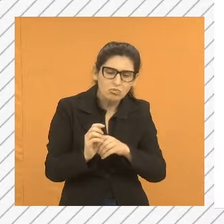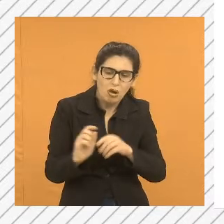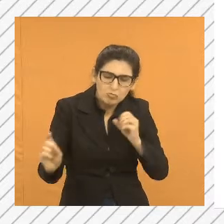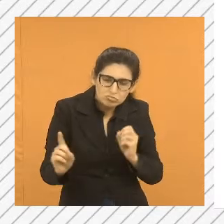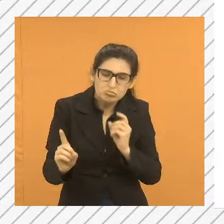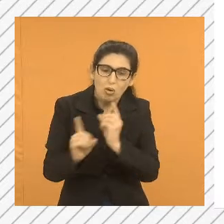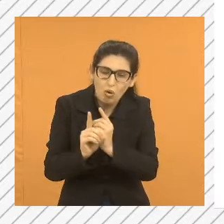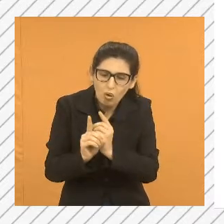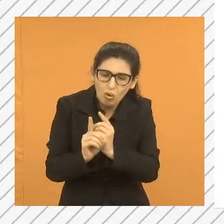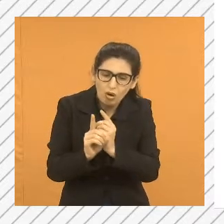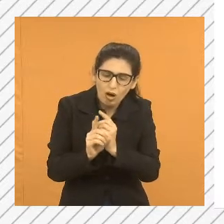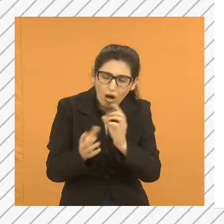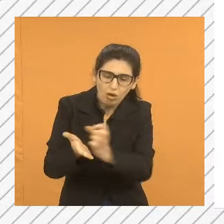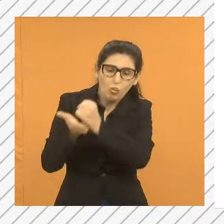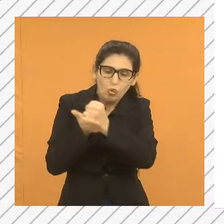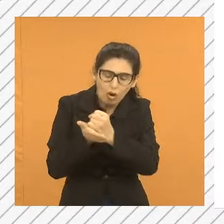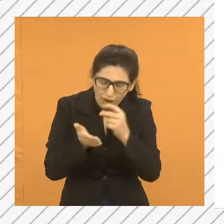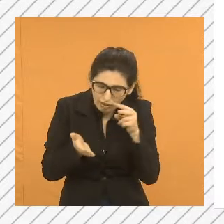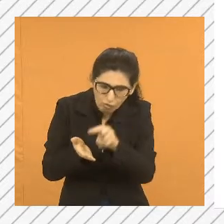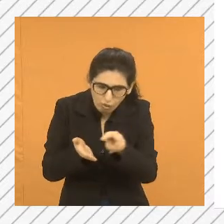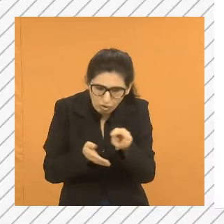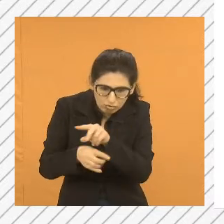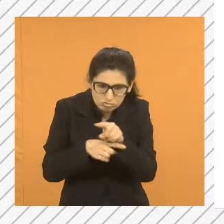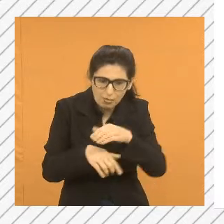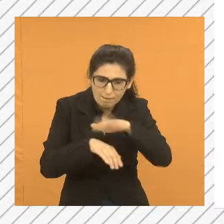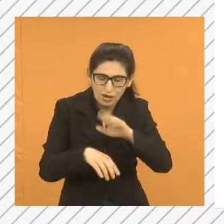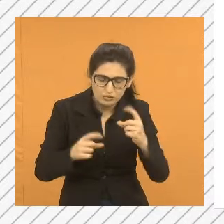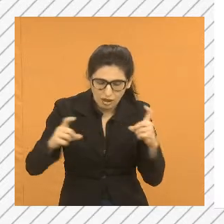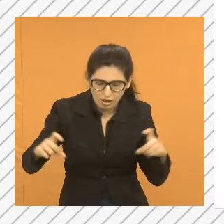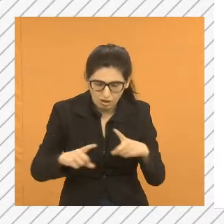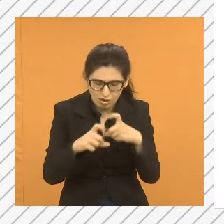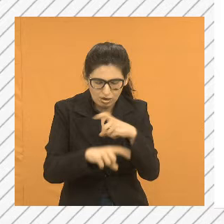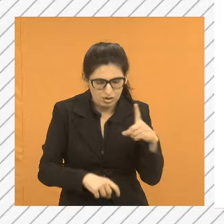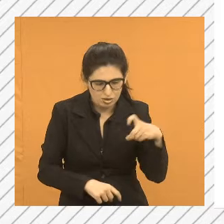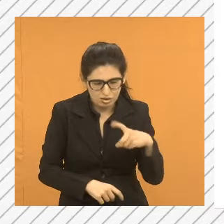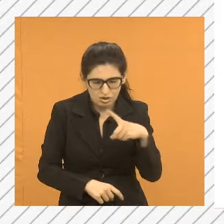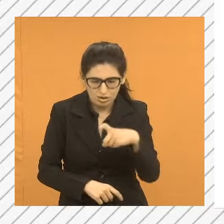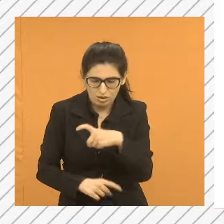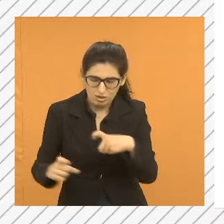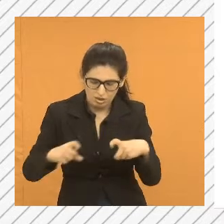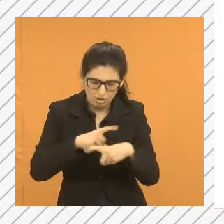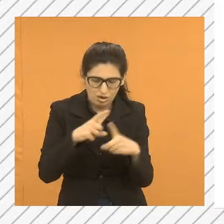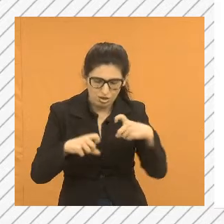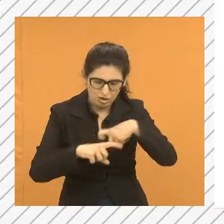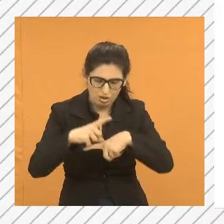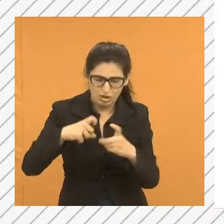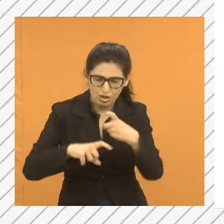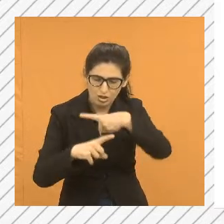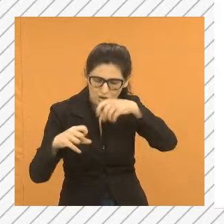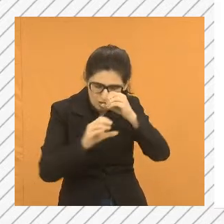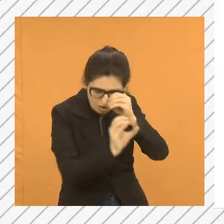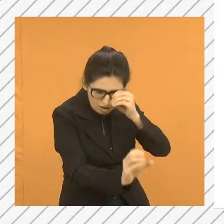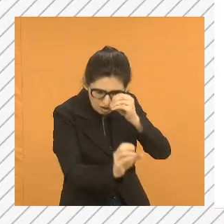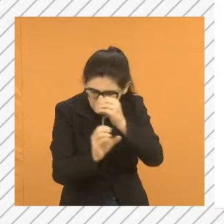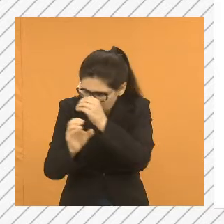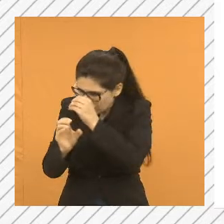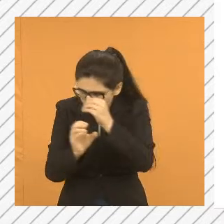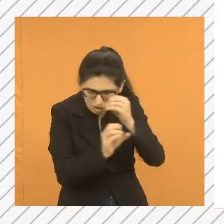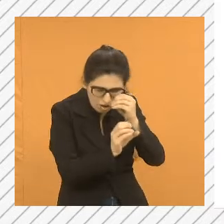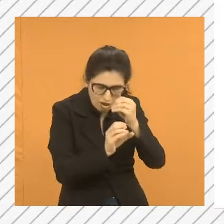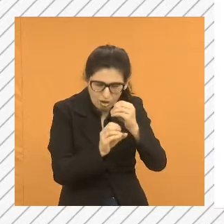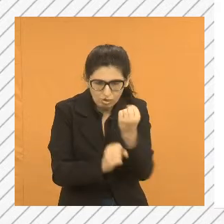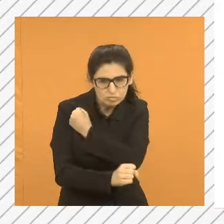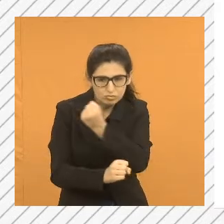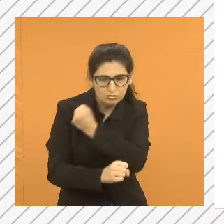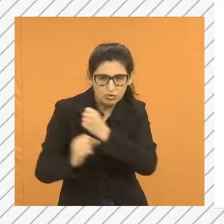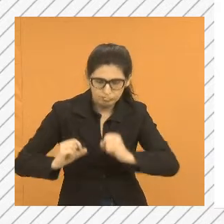como você faz a leitura, a identificação no nosso laboratório das espécies ocorrentes, esse número